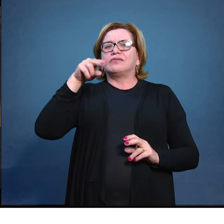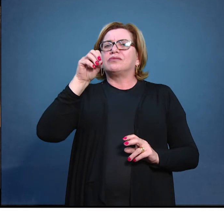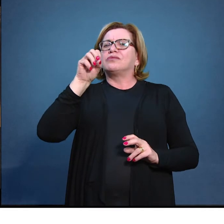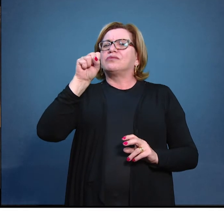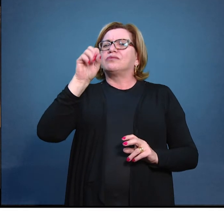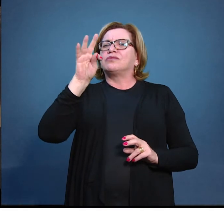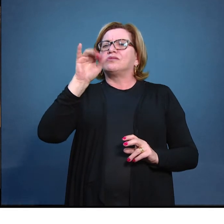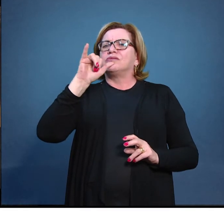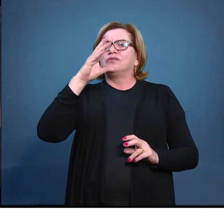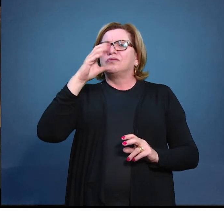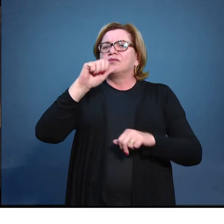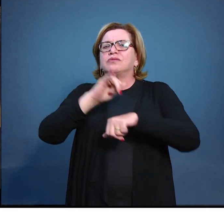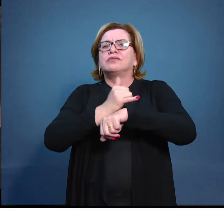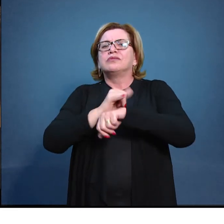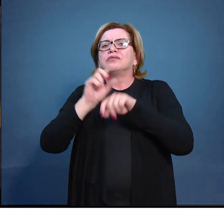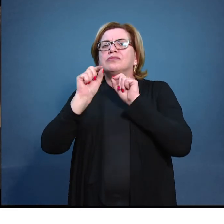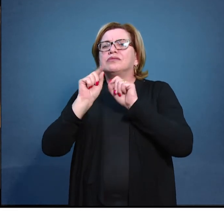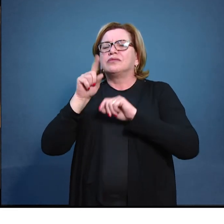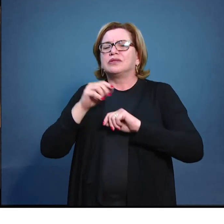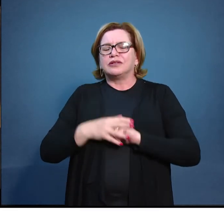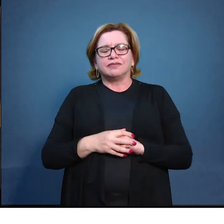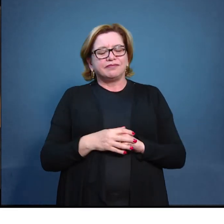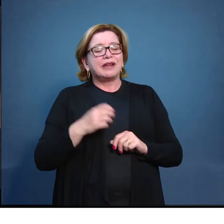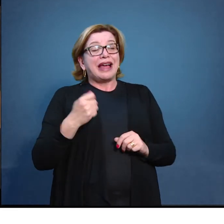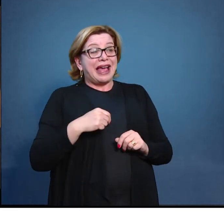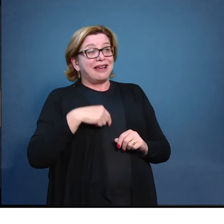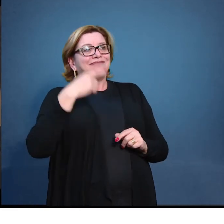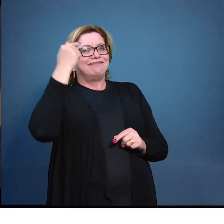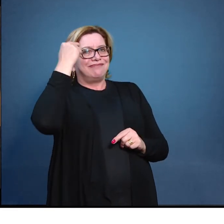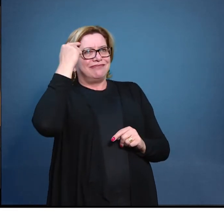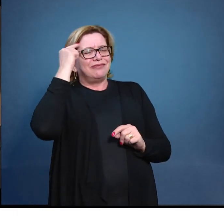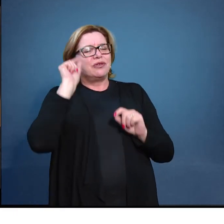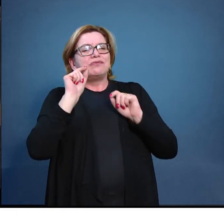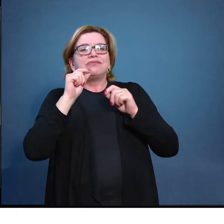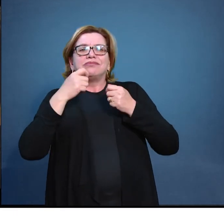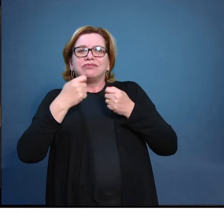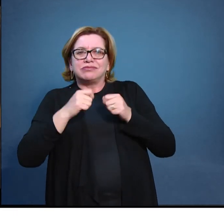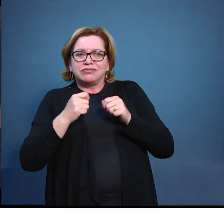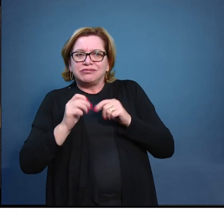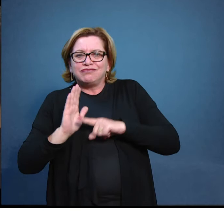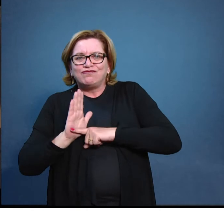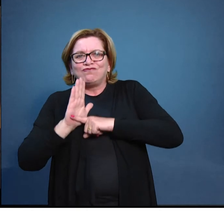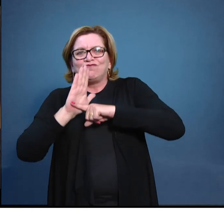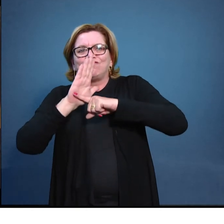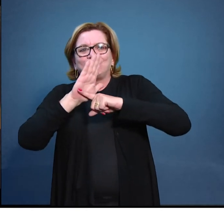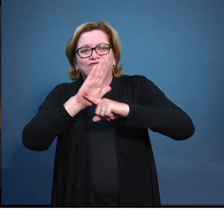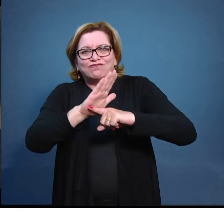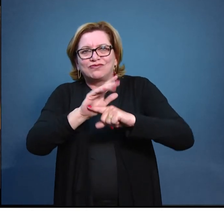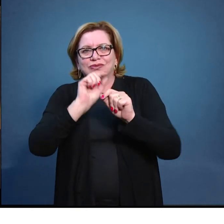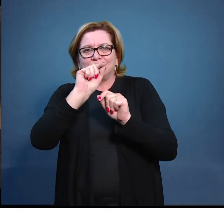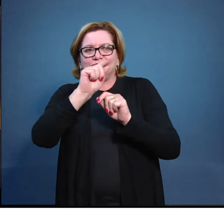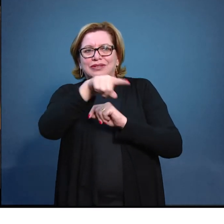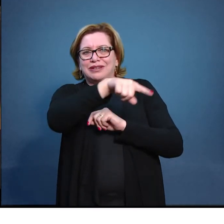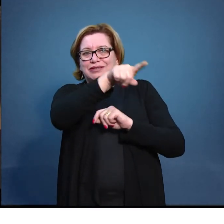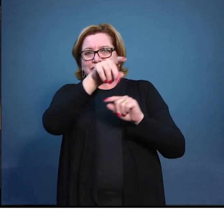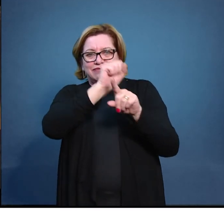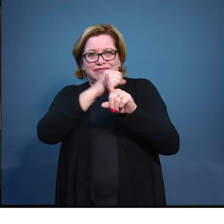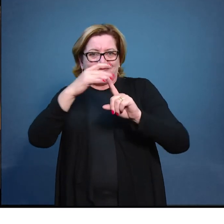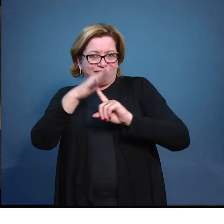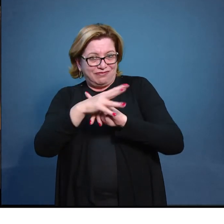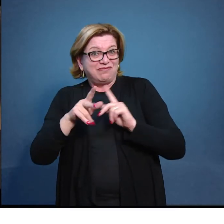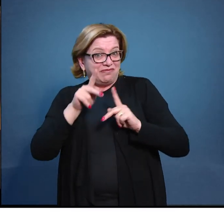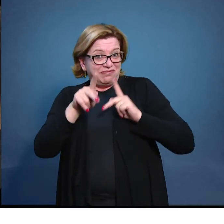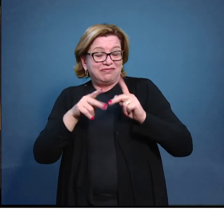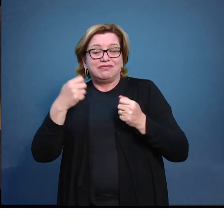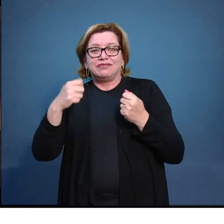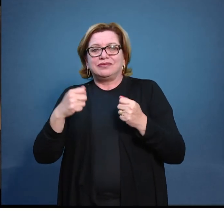assim, eu tenho uma necessidade de atendimento de uma demanda da